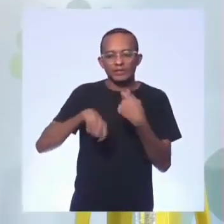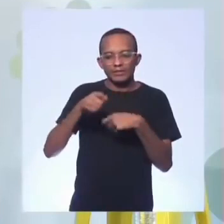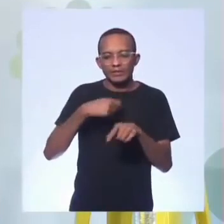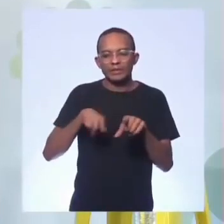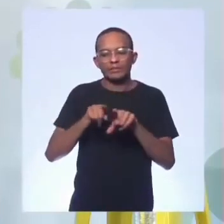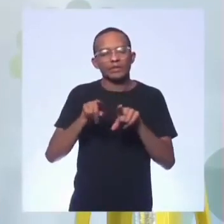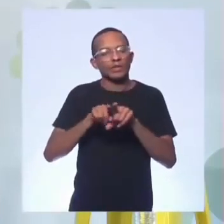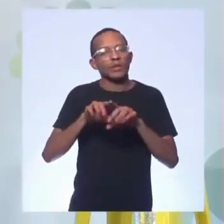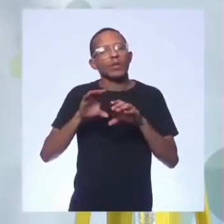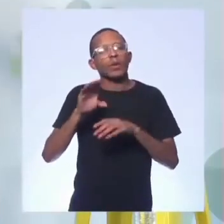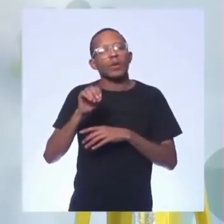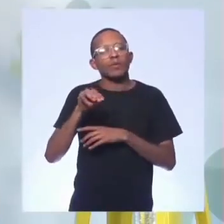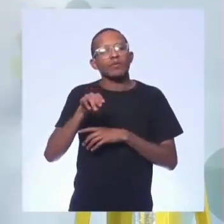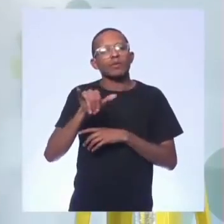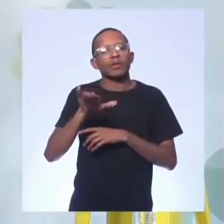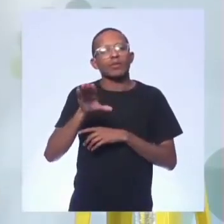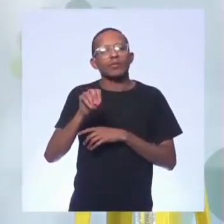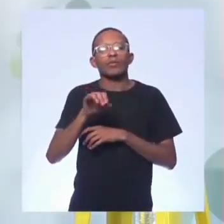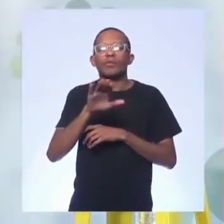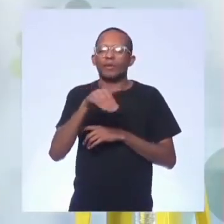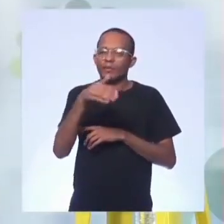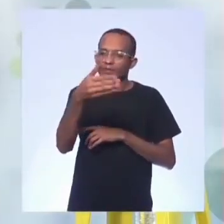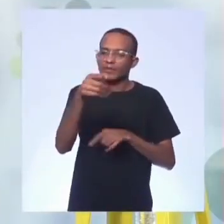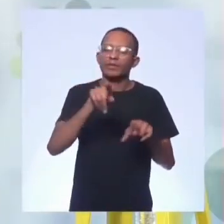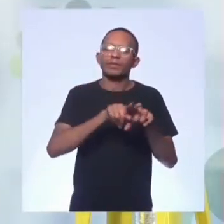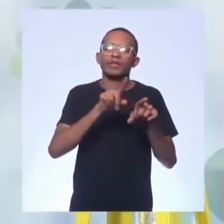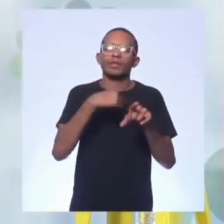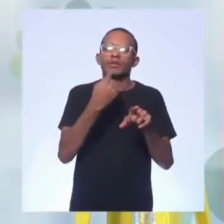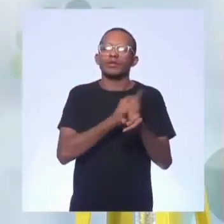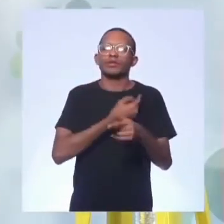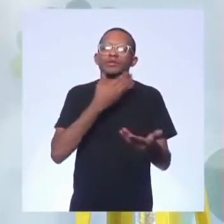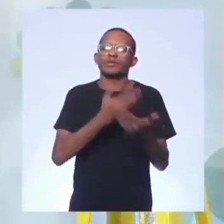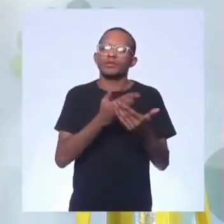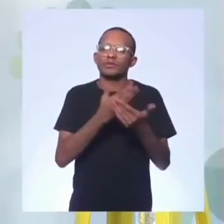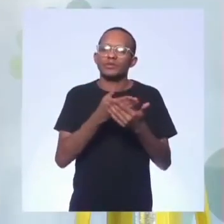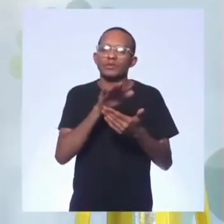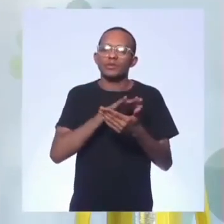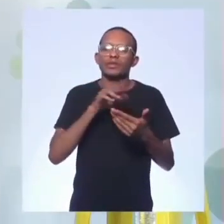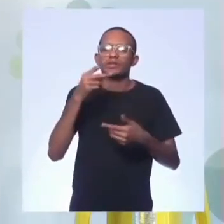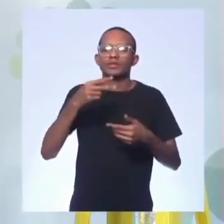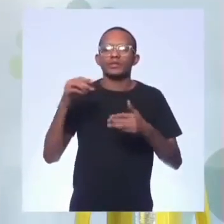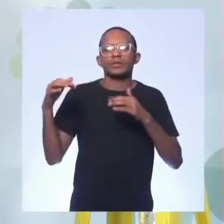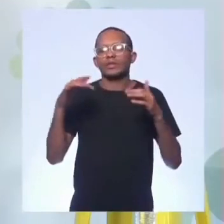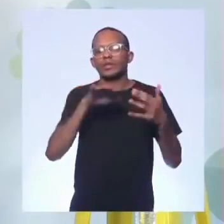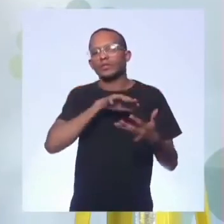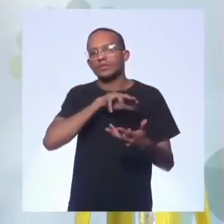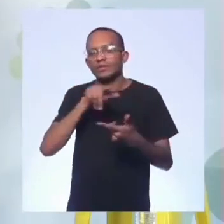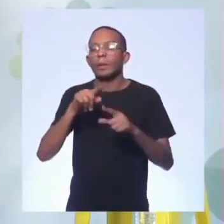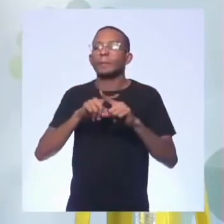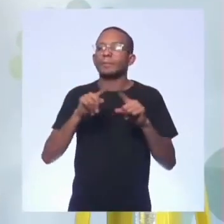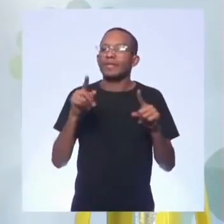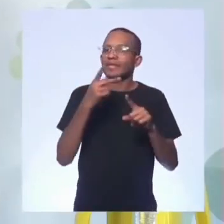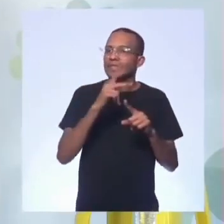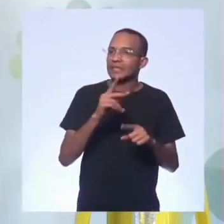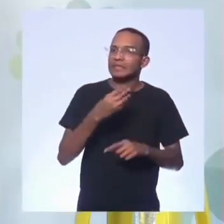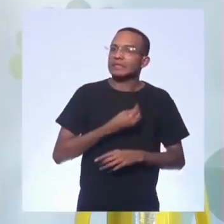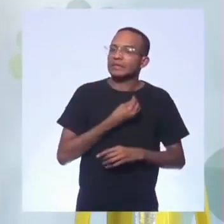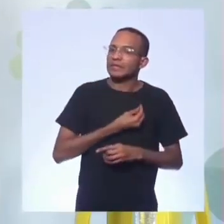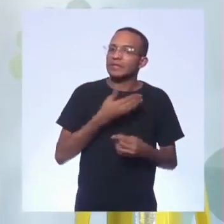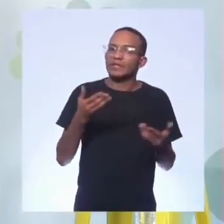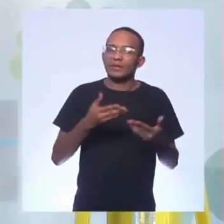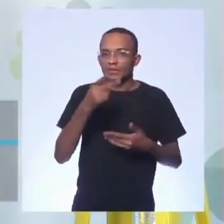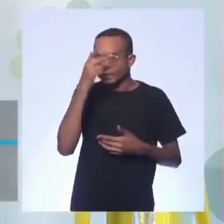e comunismo, lá na frente, quando nós estudarmos a Segunda Guerra Mundial. Mas nesse